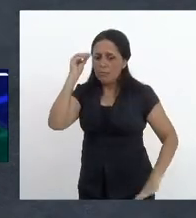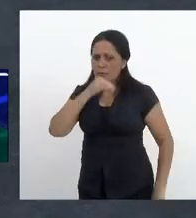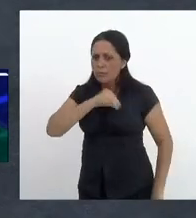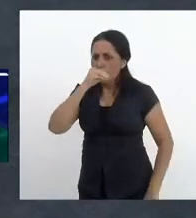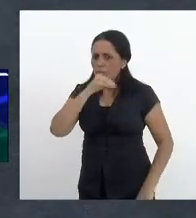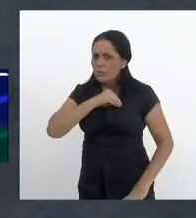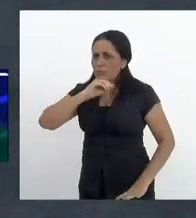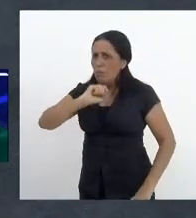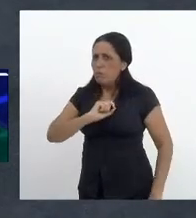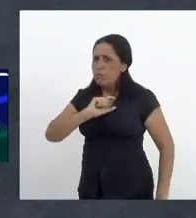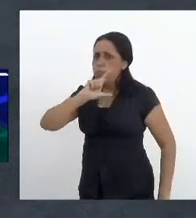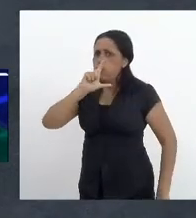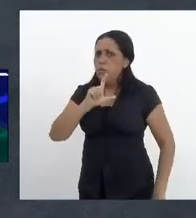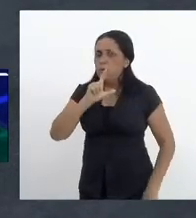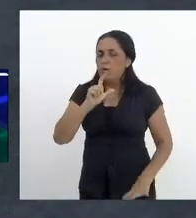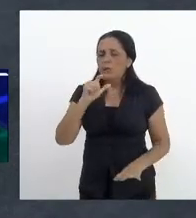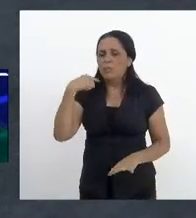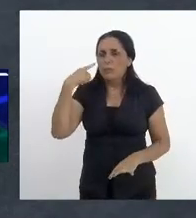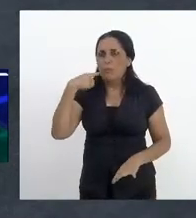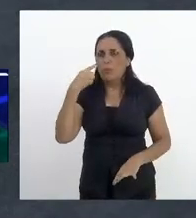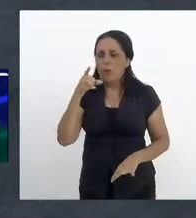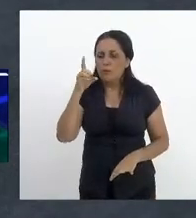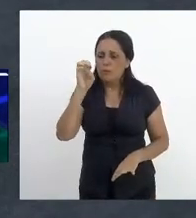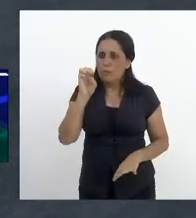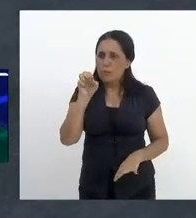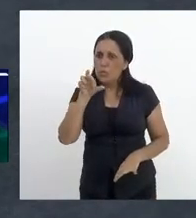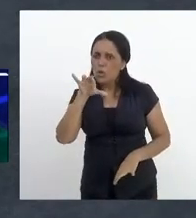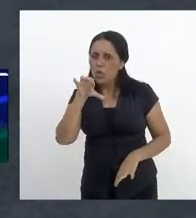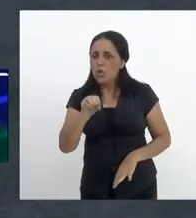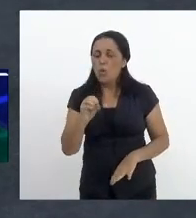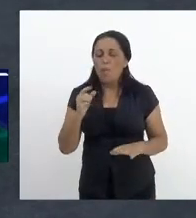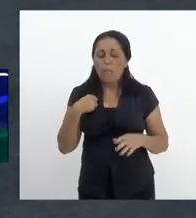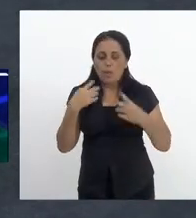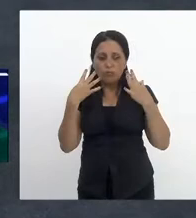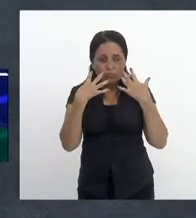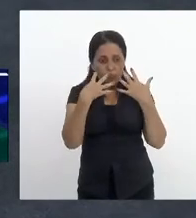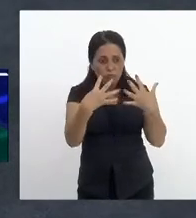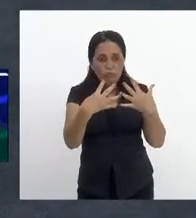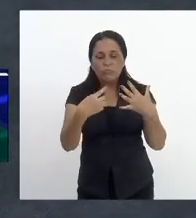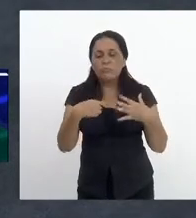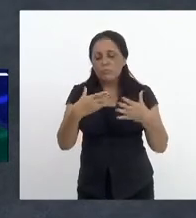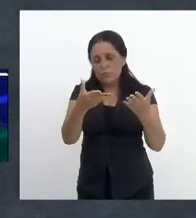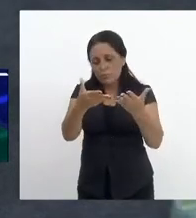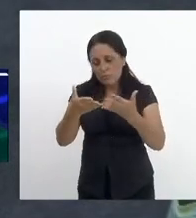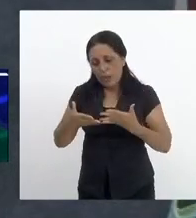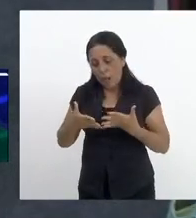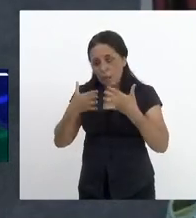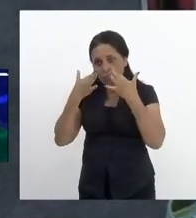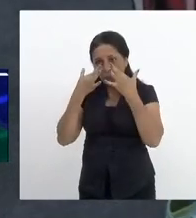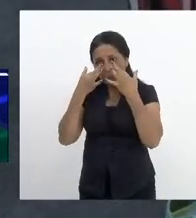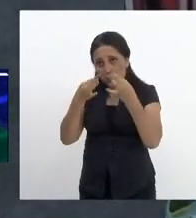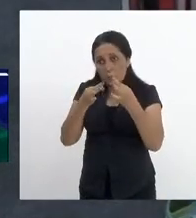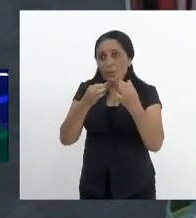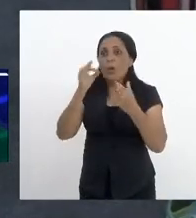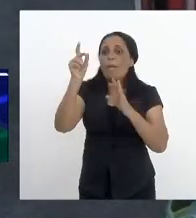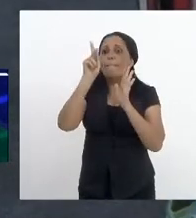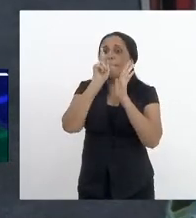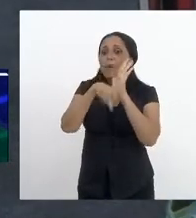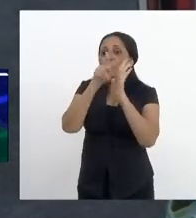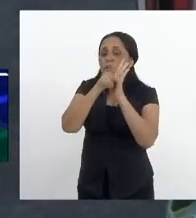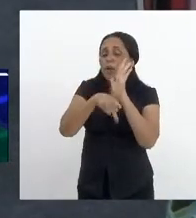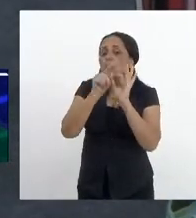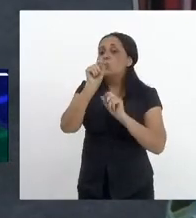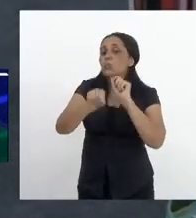Eurico Júnior, de forma muito atenciosa, traz para cá esse projeto, que é uma forma de